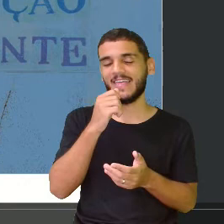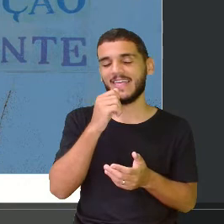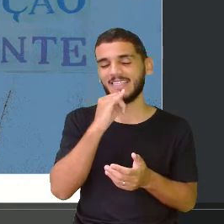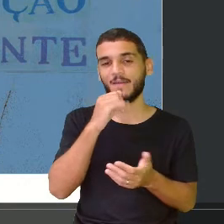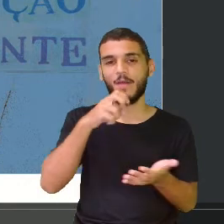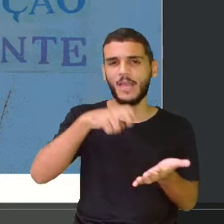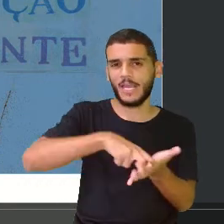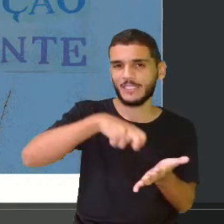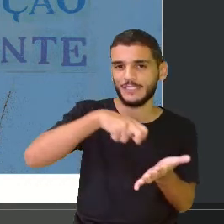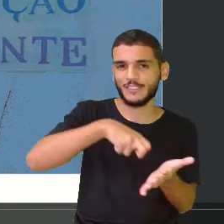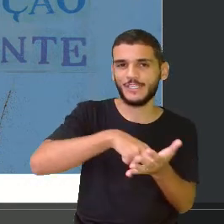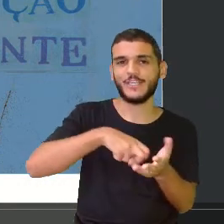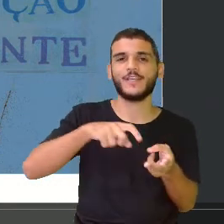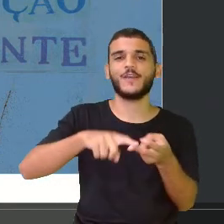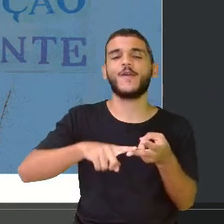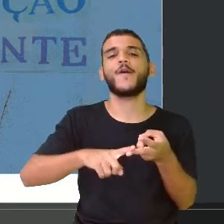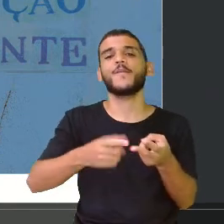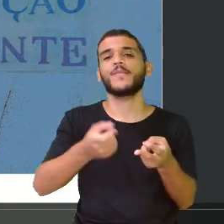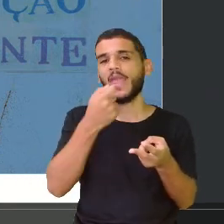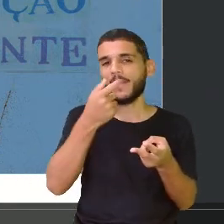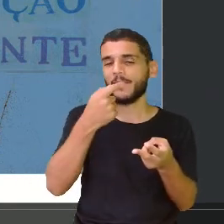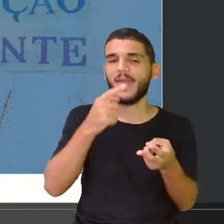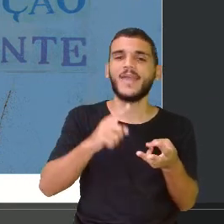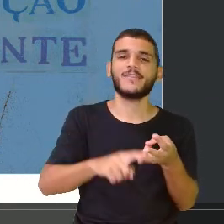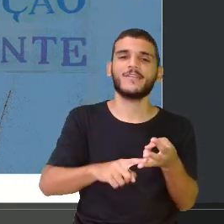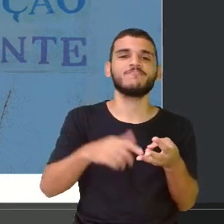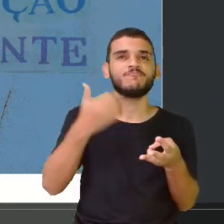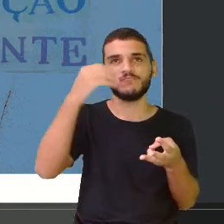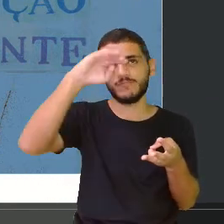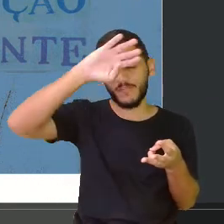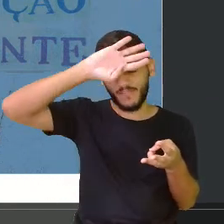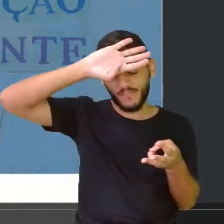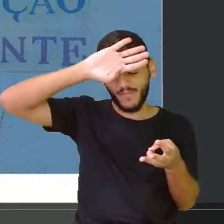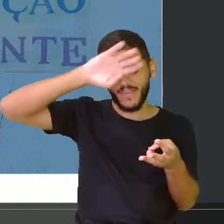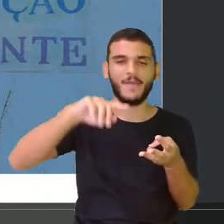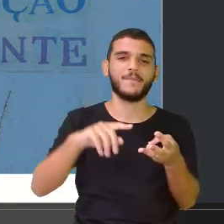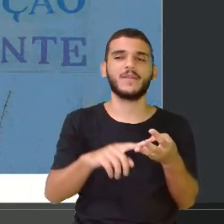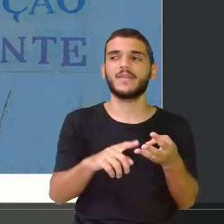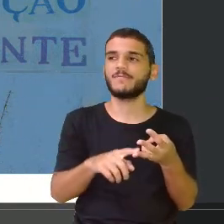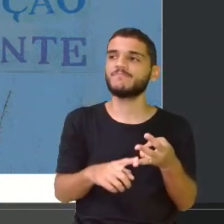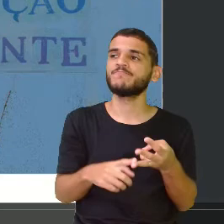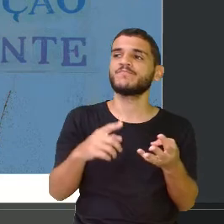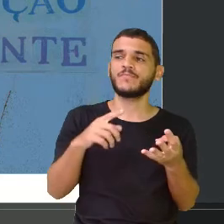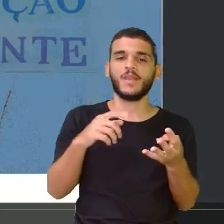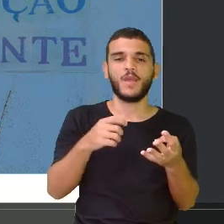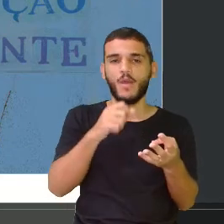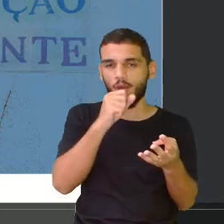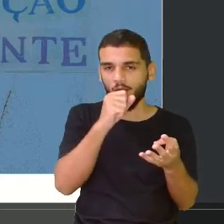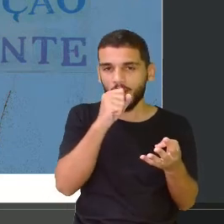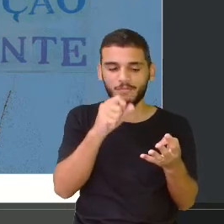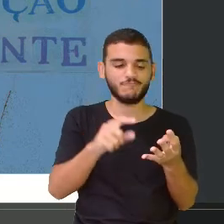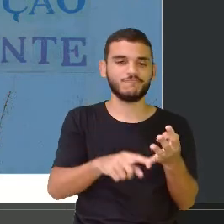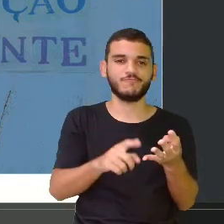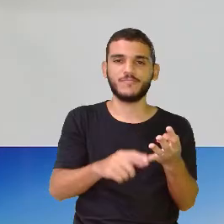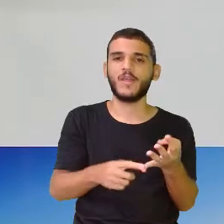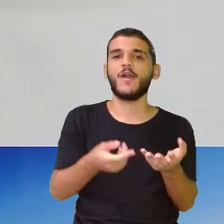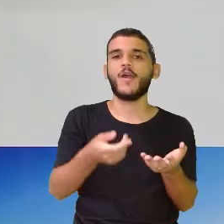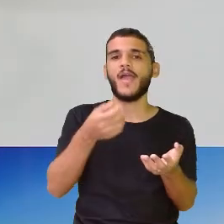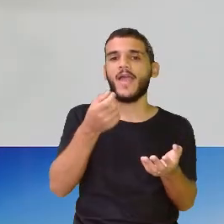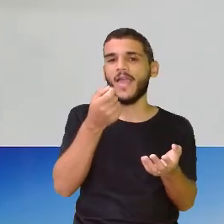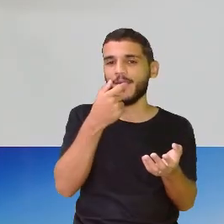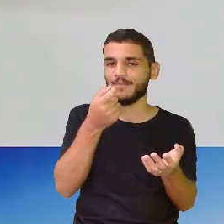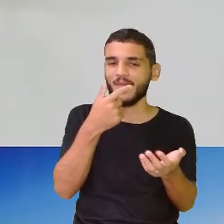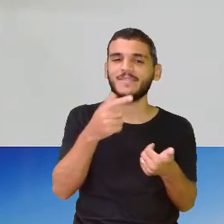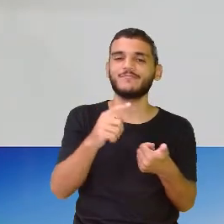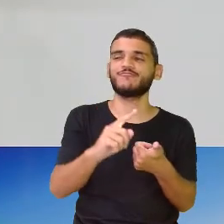remédio, febre, tosse, xarope, injeção, doente. Essas palavras são chatinhas mesmo, a gente não gosta de